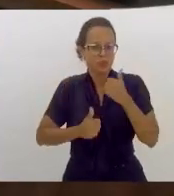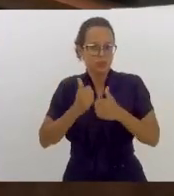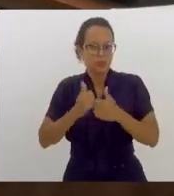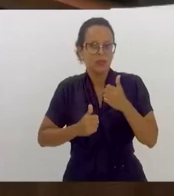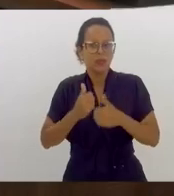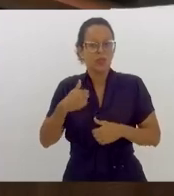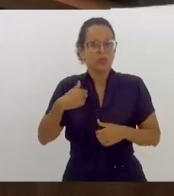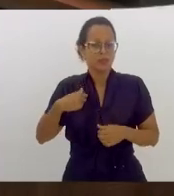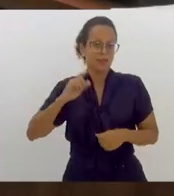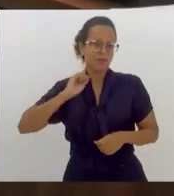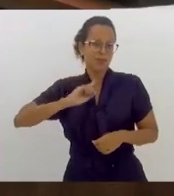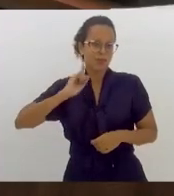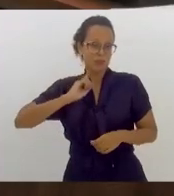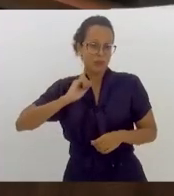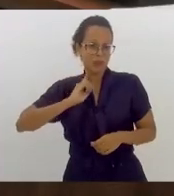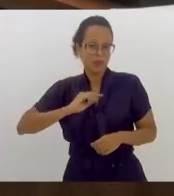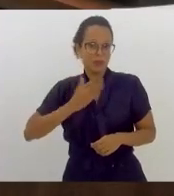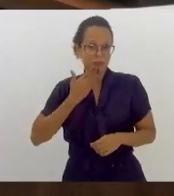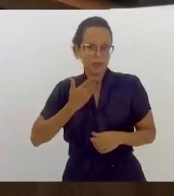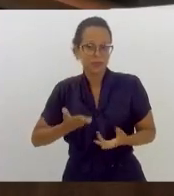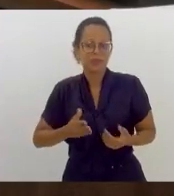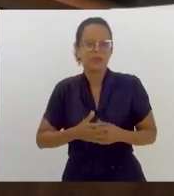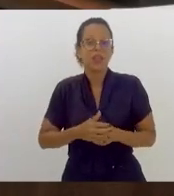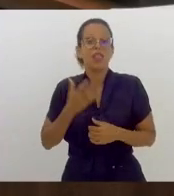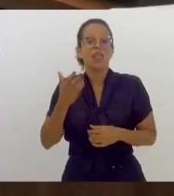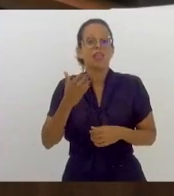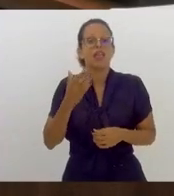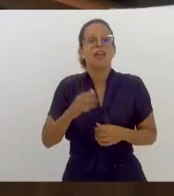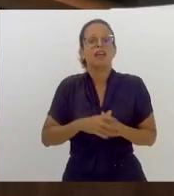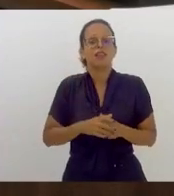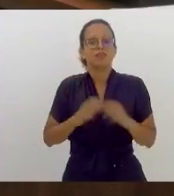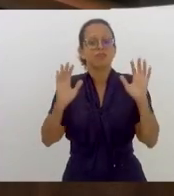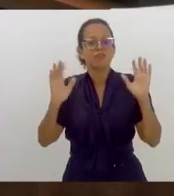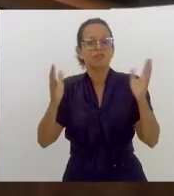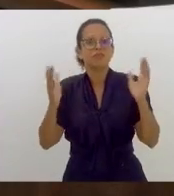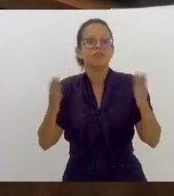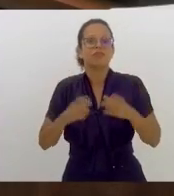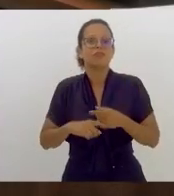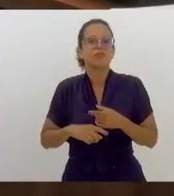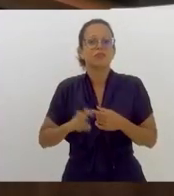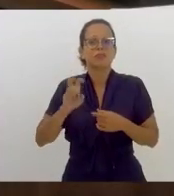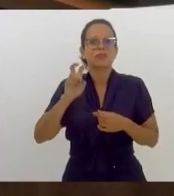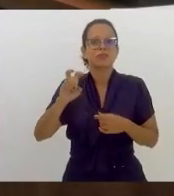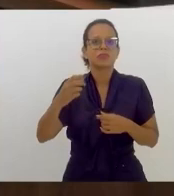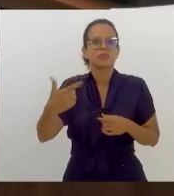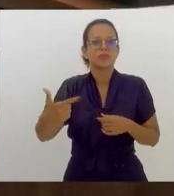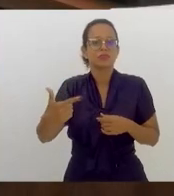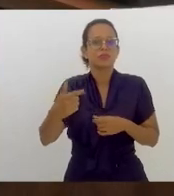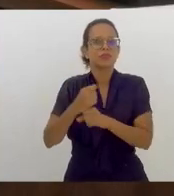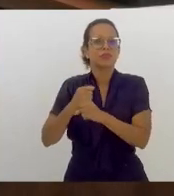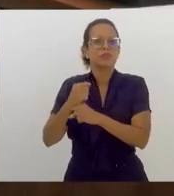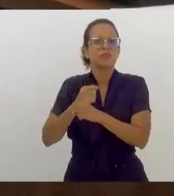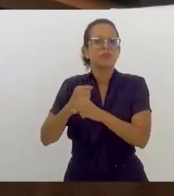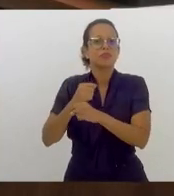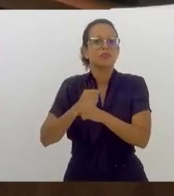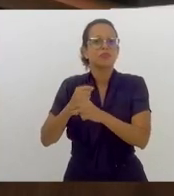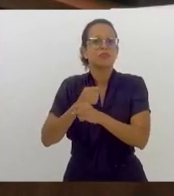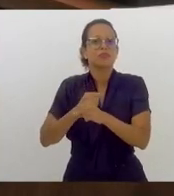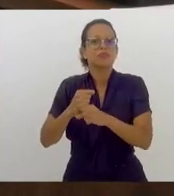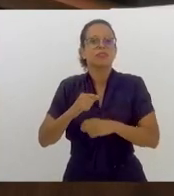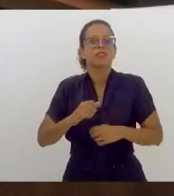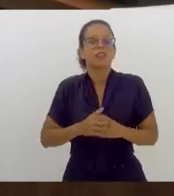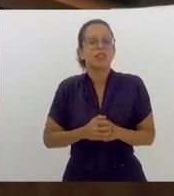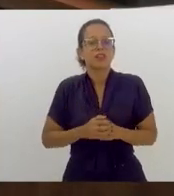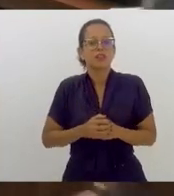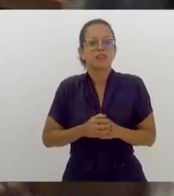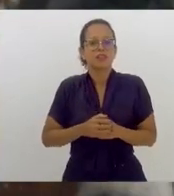sou rubro-negro aqui, quero saudar uma 52 anos da Young Flu, que é